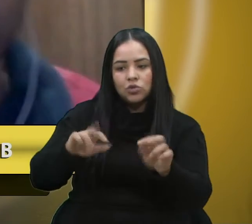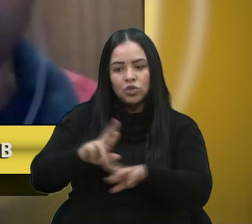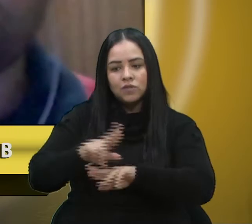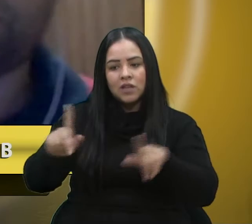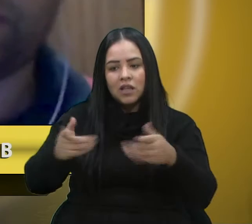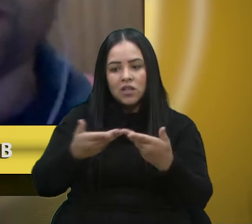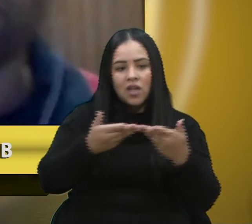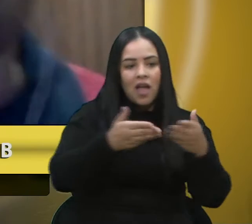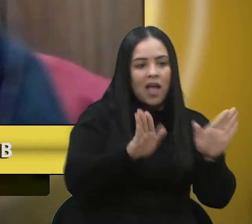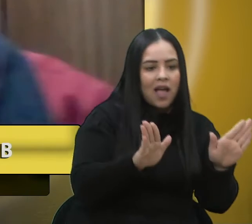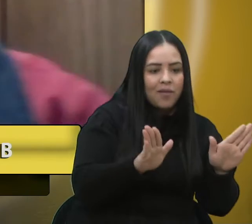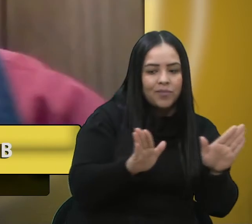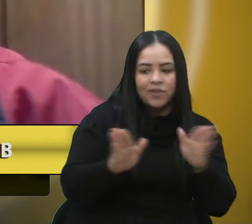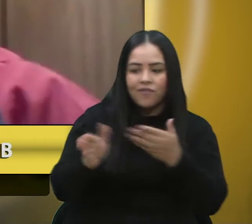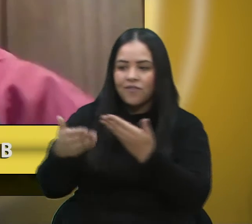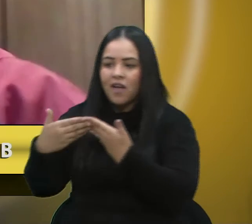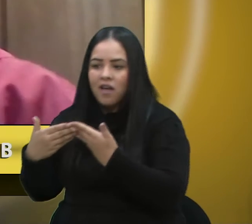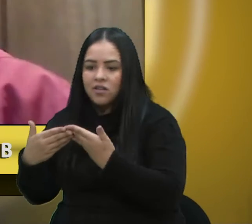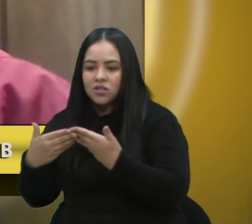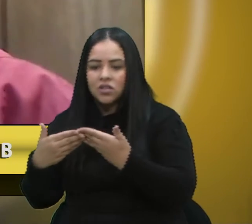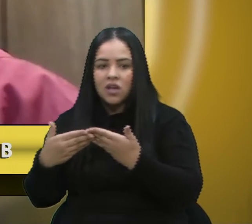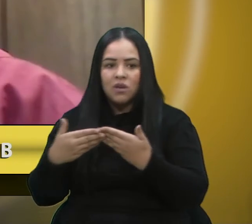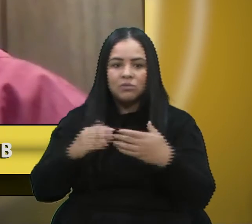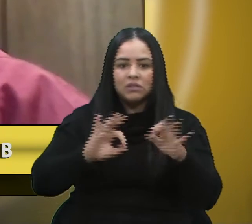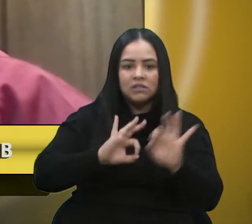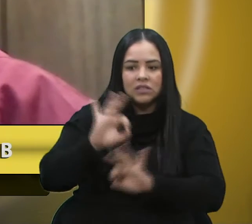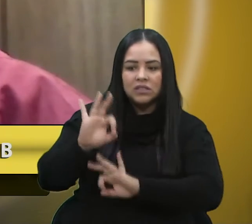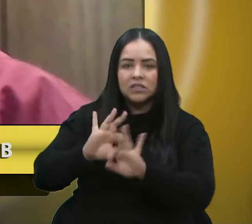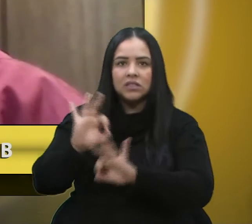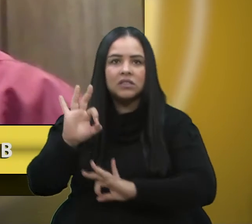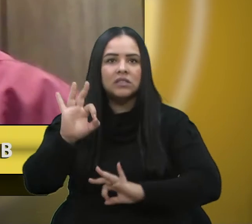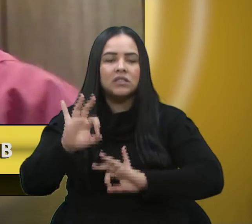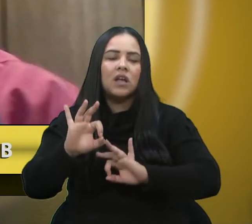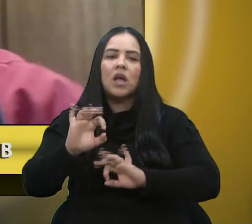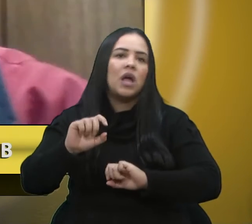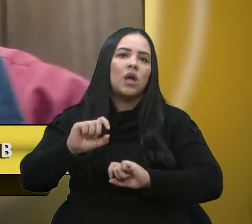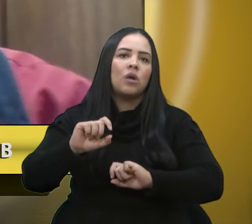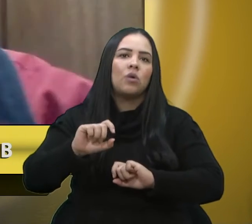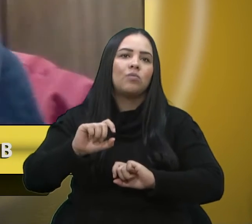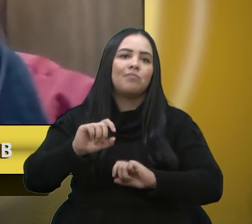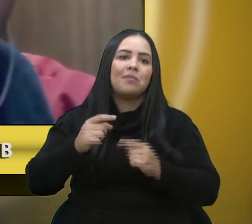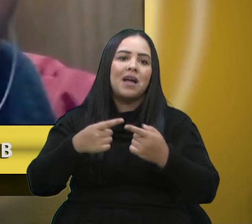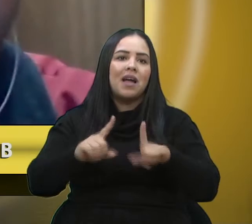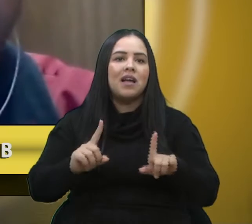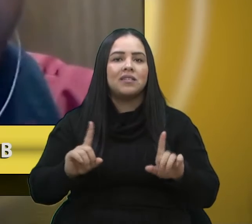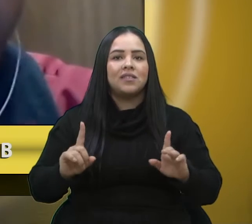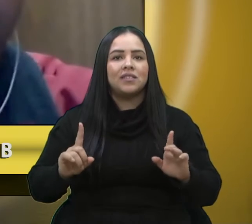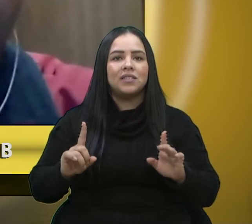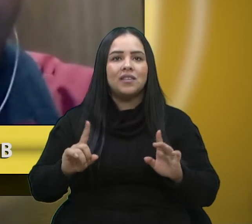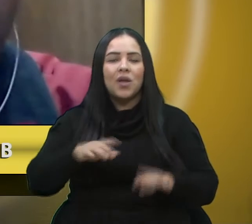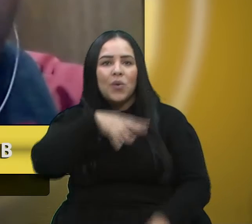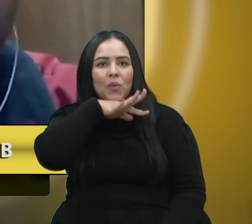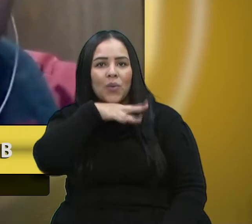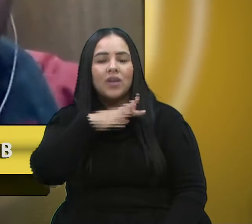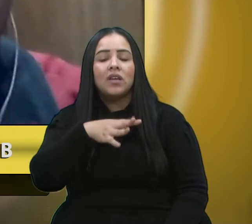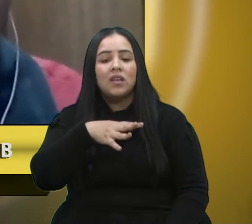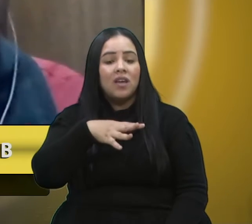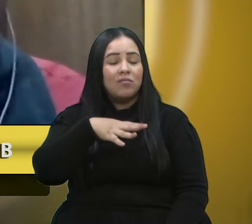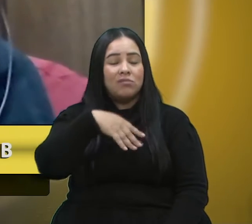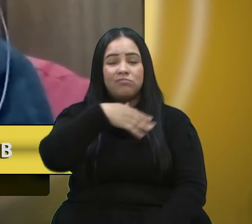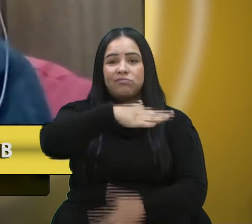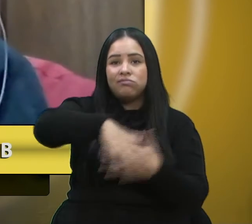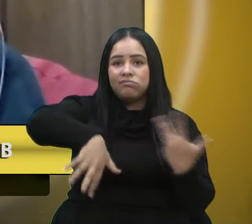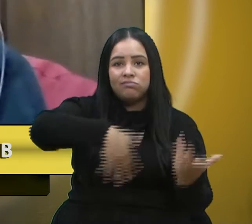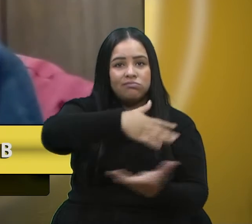autoriza outra, cria uma salvaguarda que acaba só prejudicando. Então, é uma bagunça generalizada